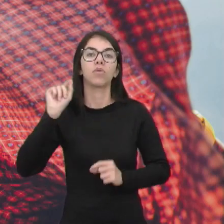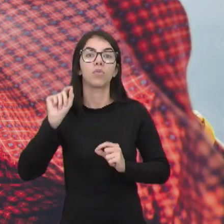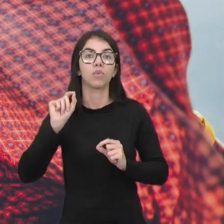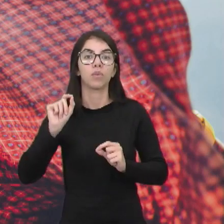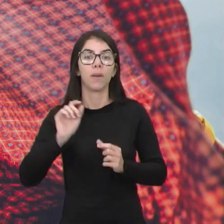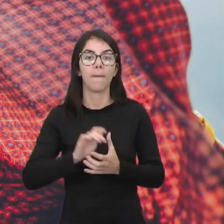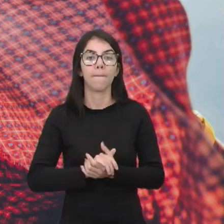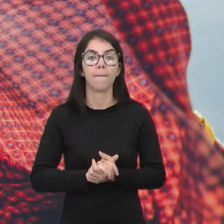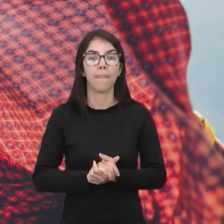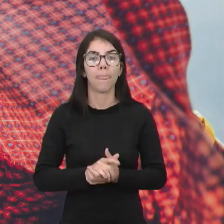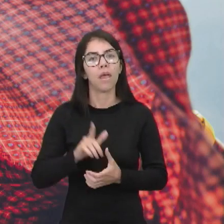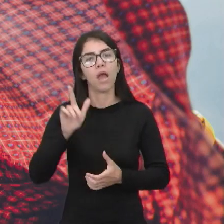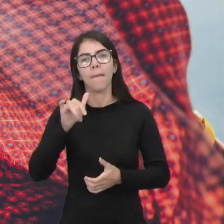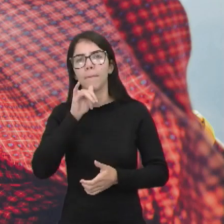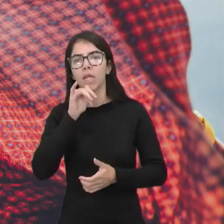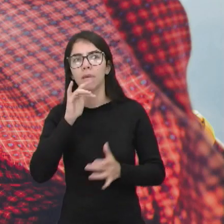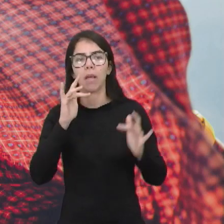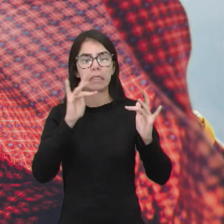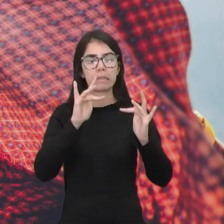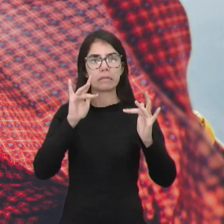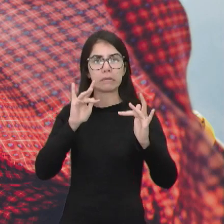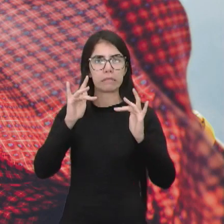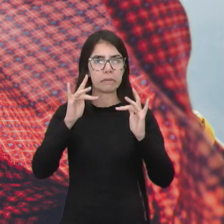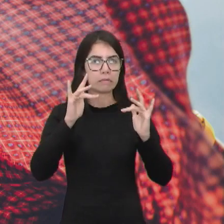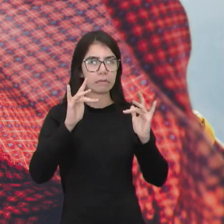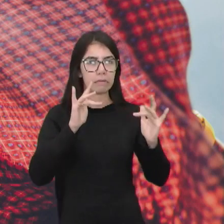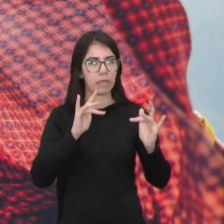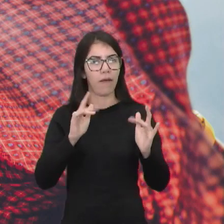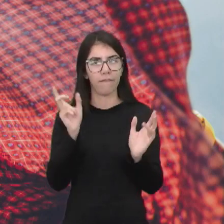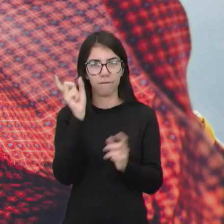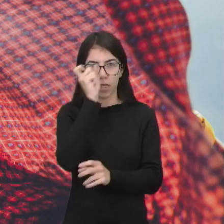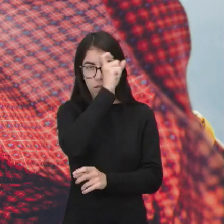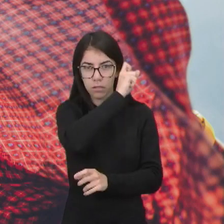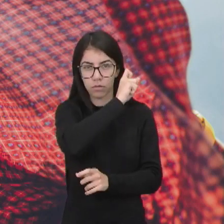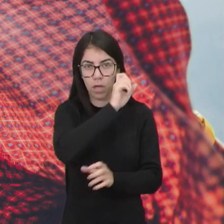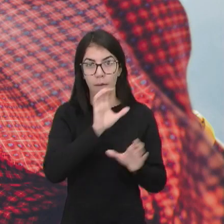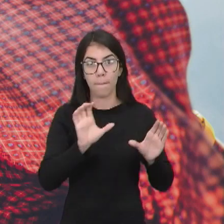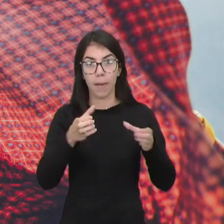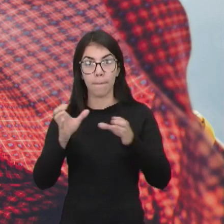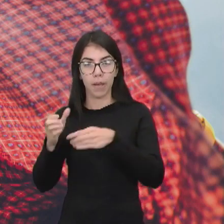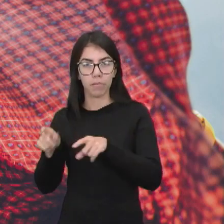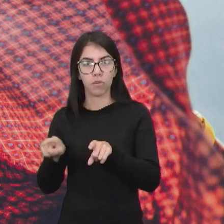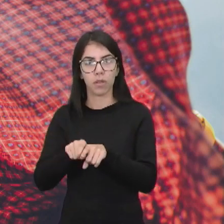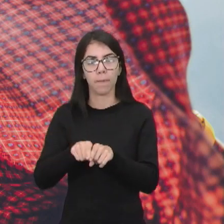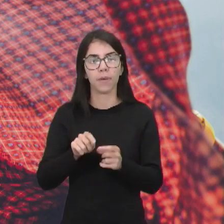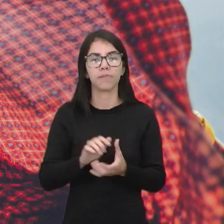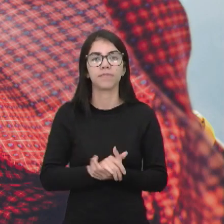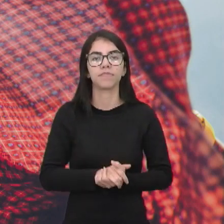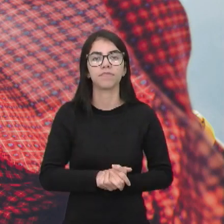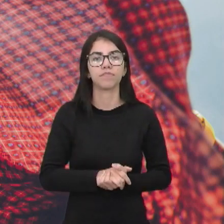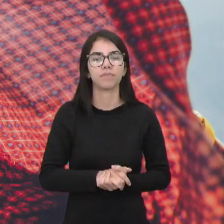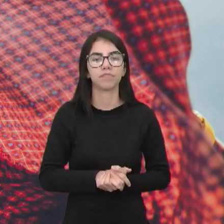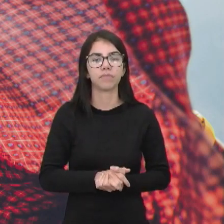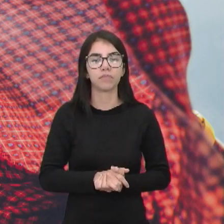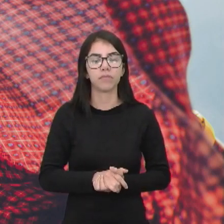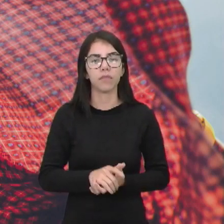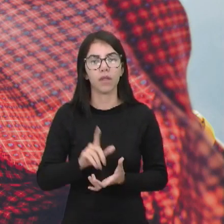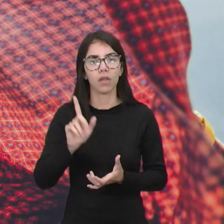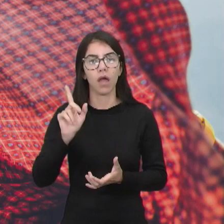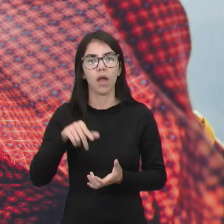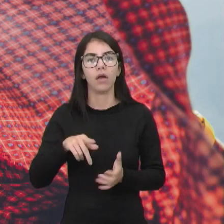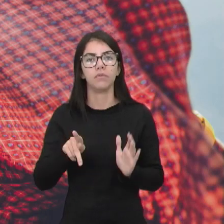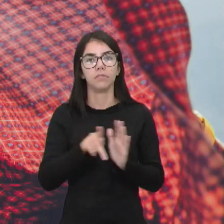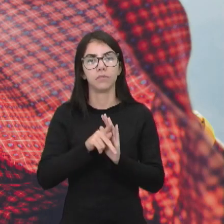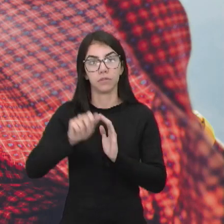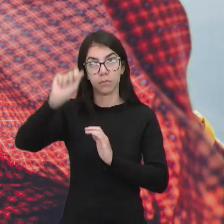a travar contato com algumas tribos, né, africanas, e aí algo que os próprios